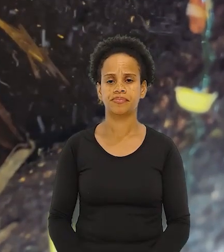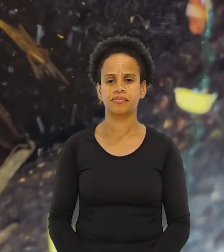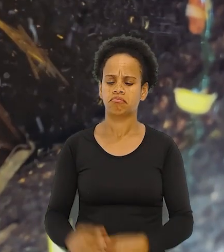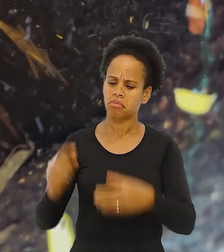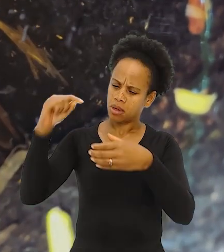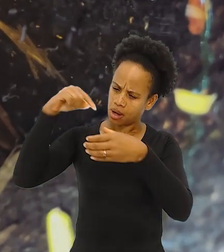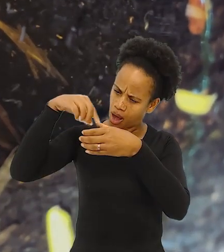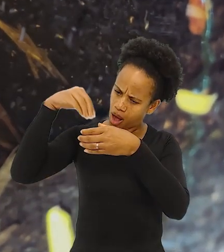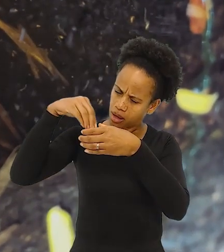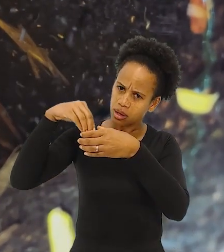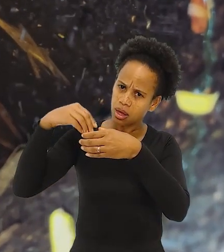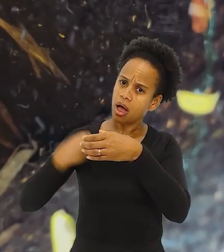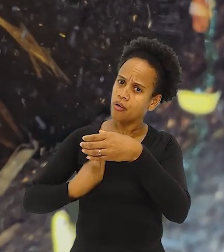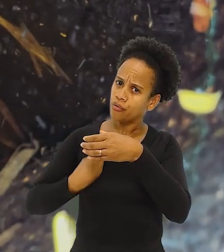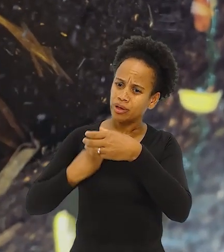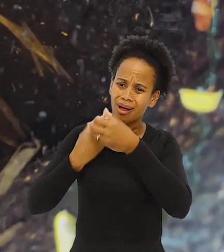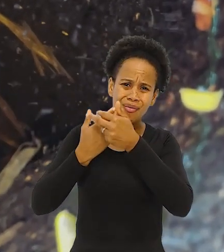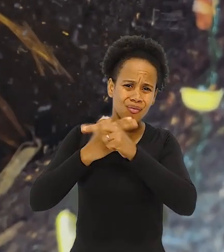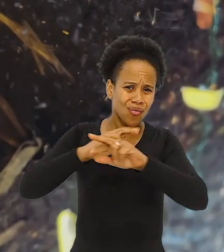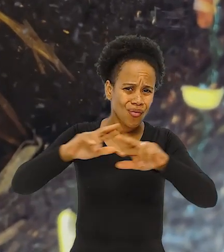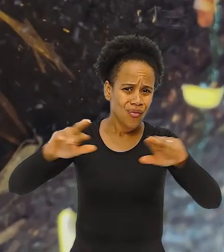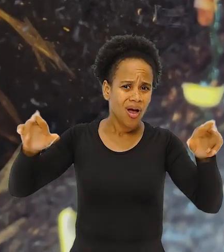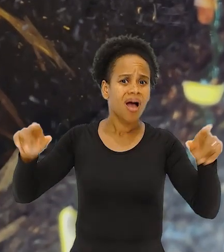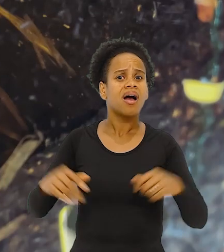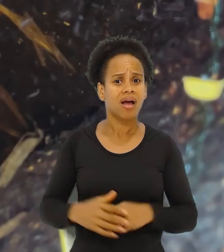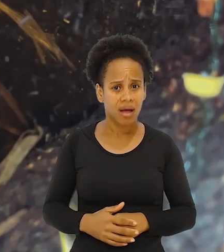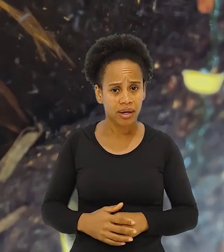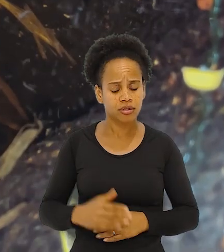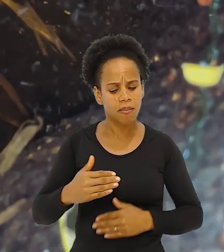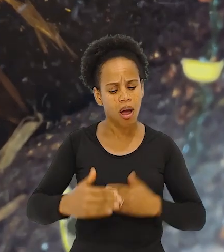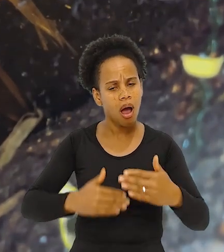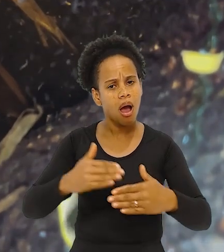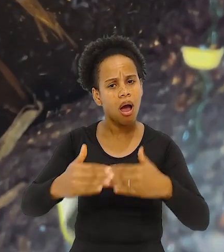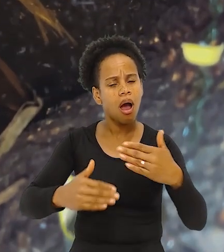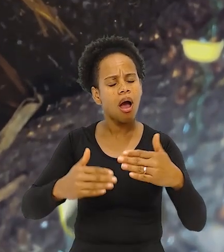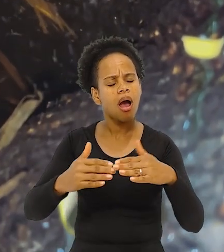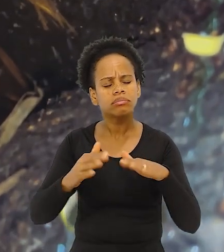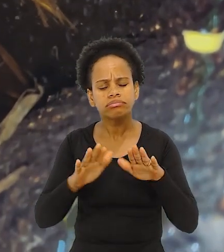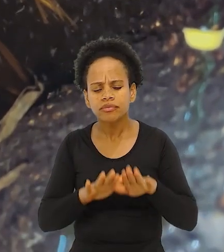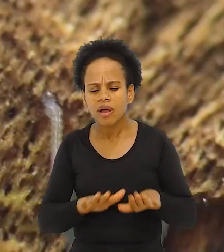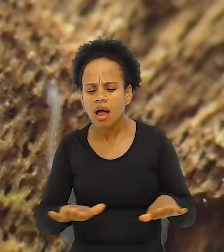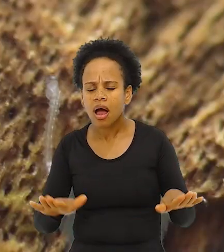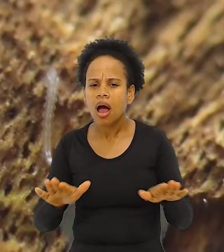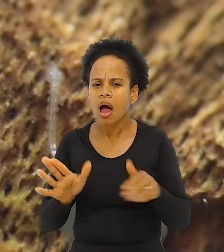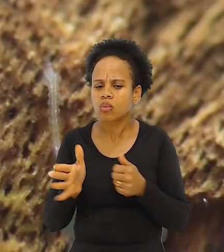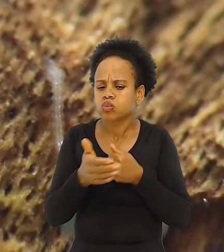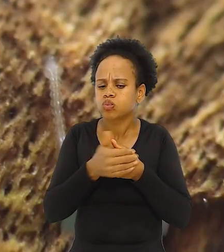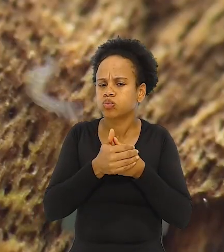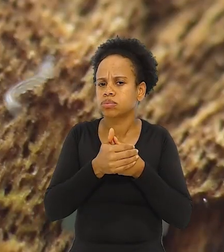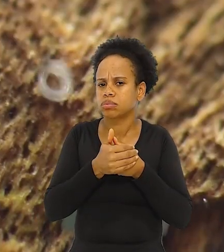Aqui, a vida também é abundante e segue o seu ciclo de forma sutil,